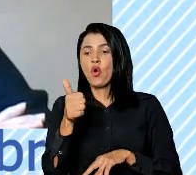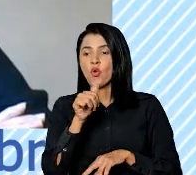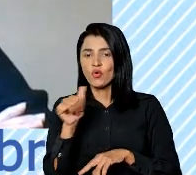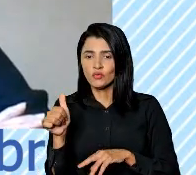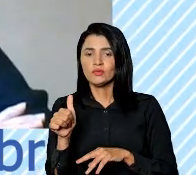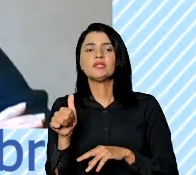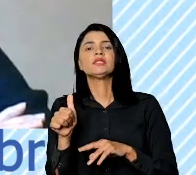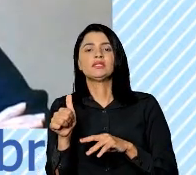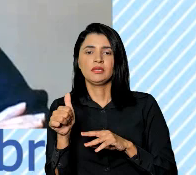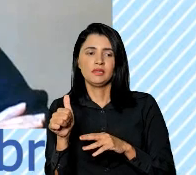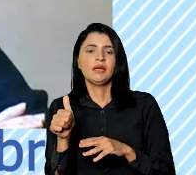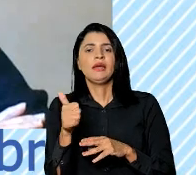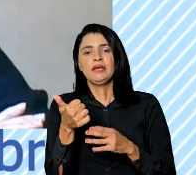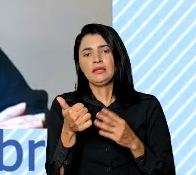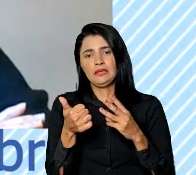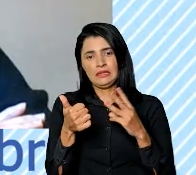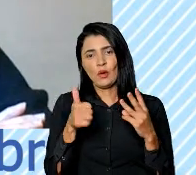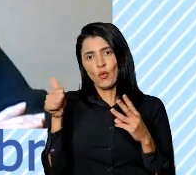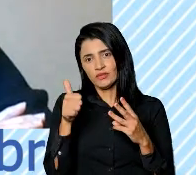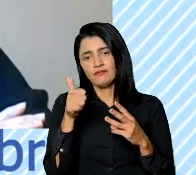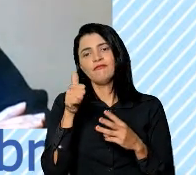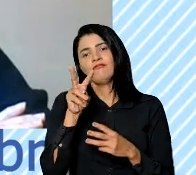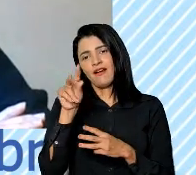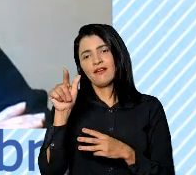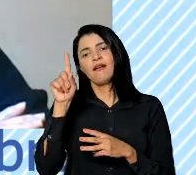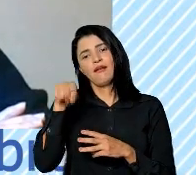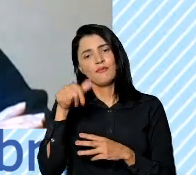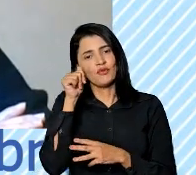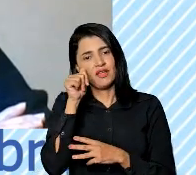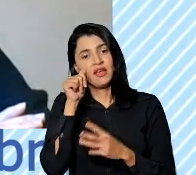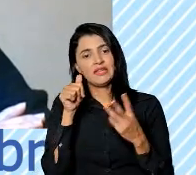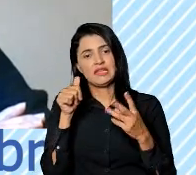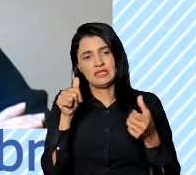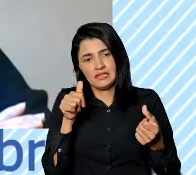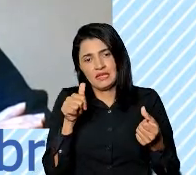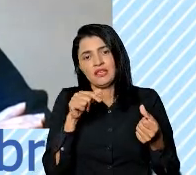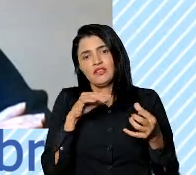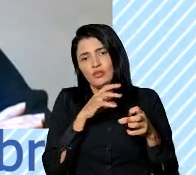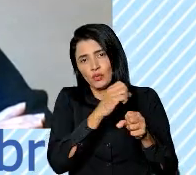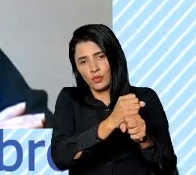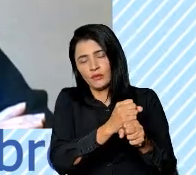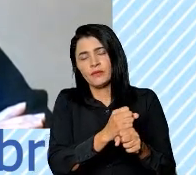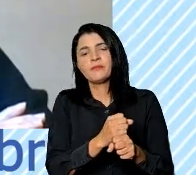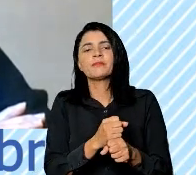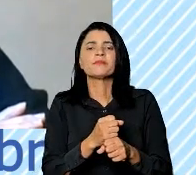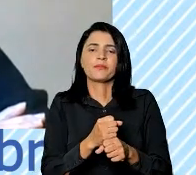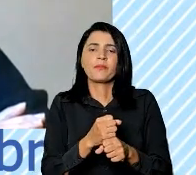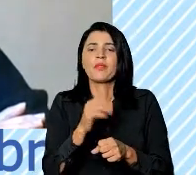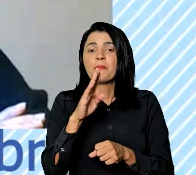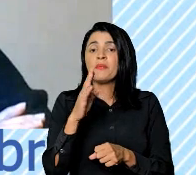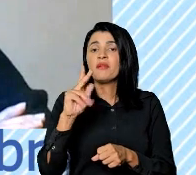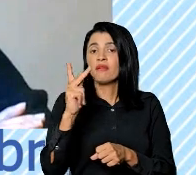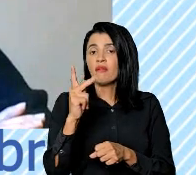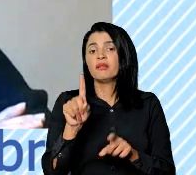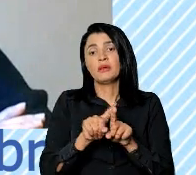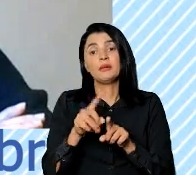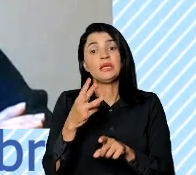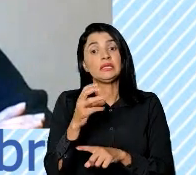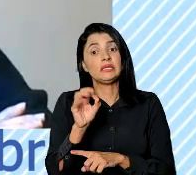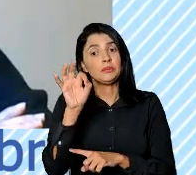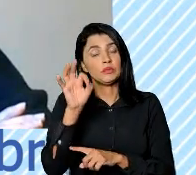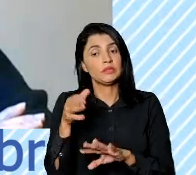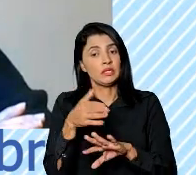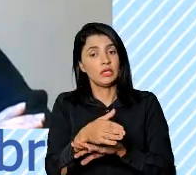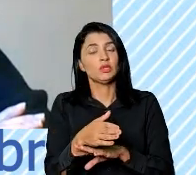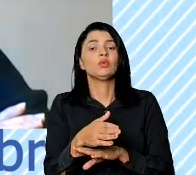ocupadas por mulheres. Em segundo lugar, Belo Horizonte, quase 30% de participação feminina. João